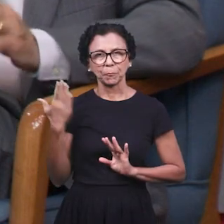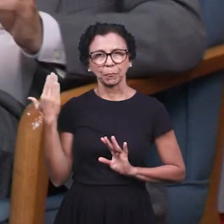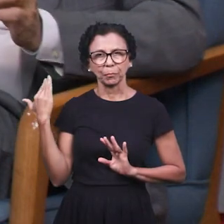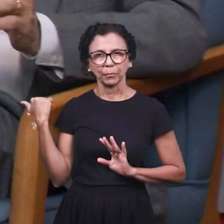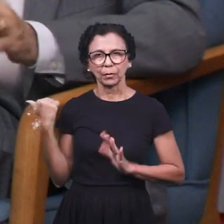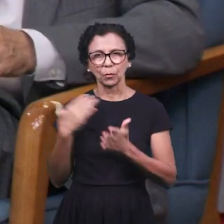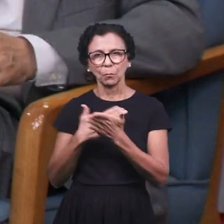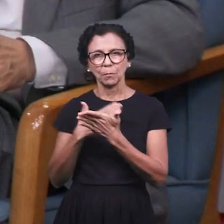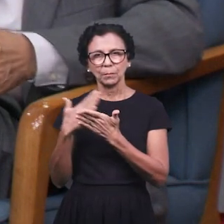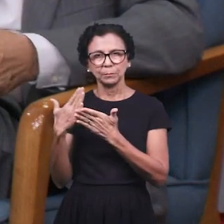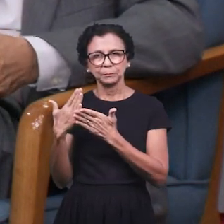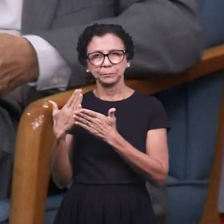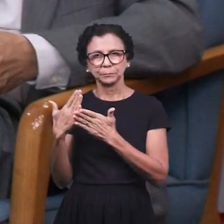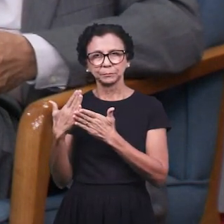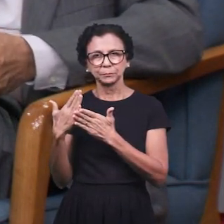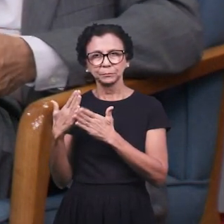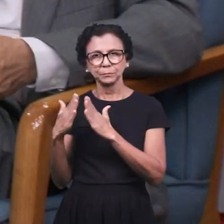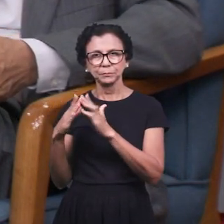No começo,